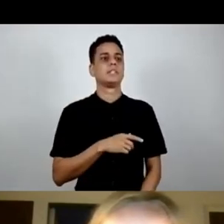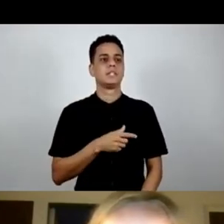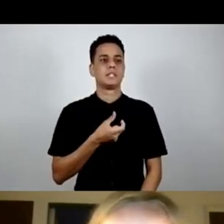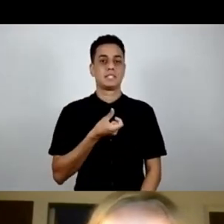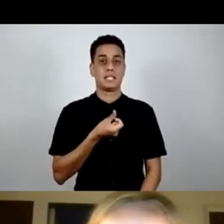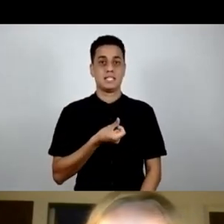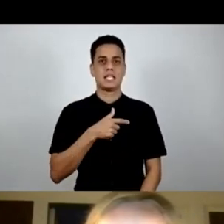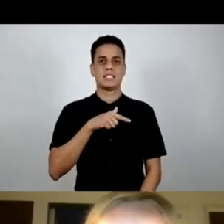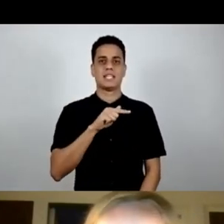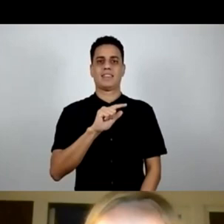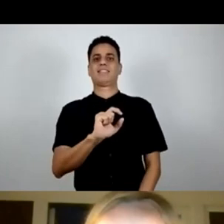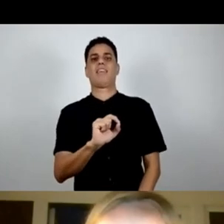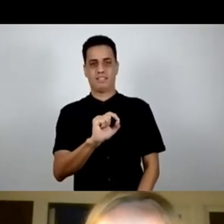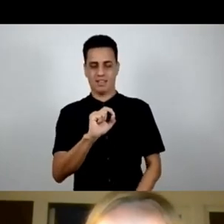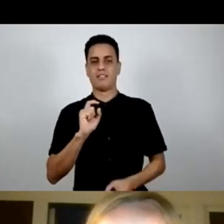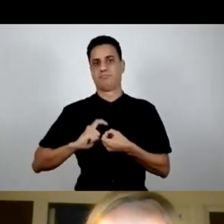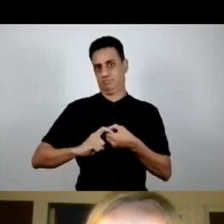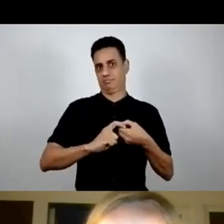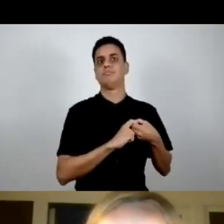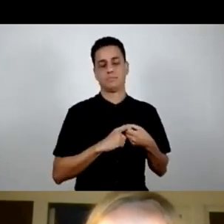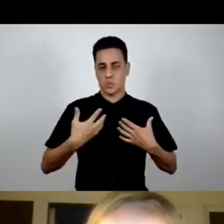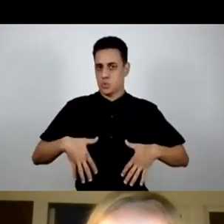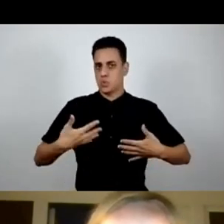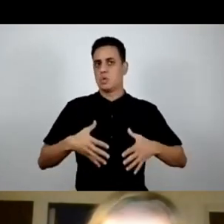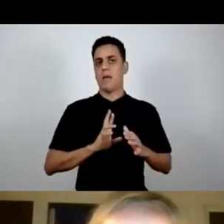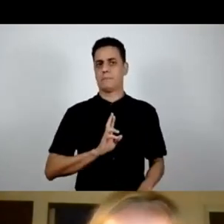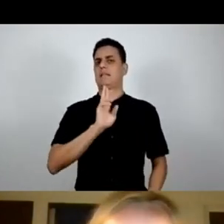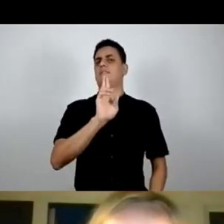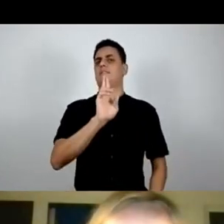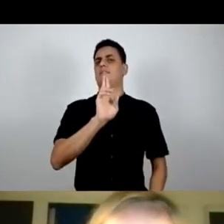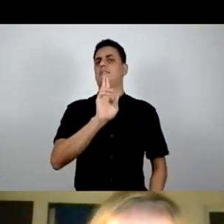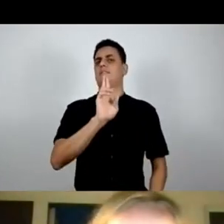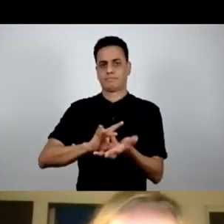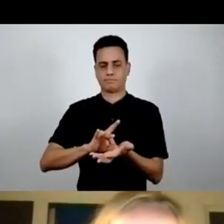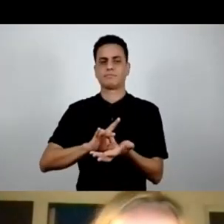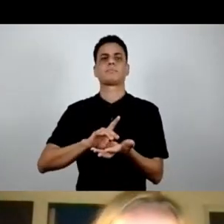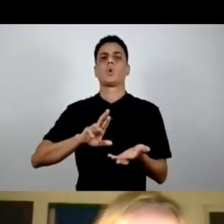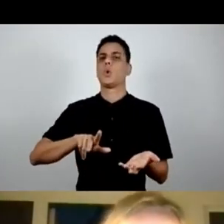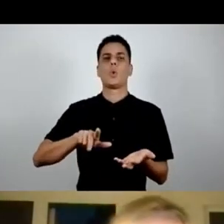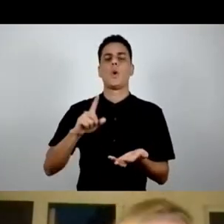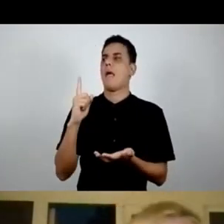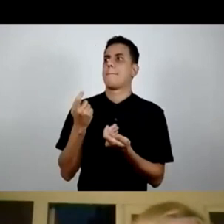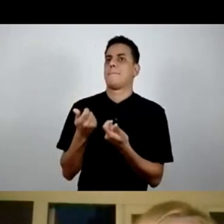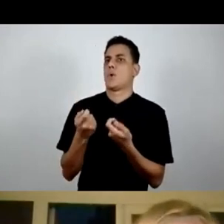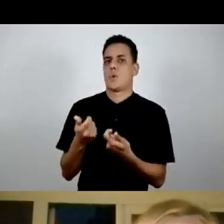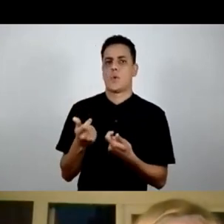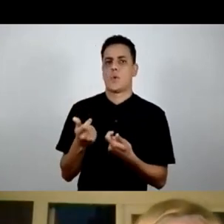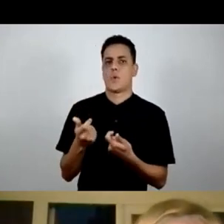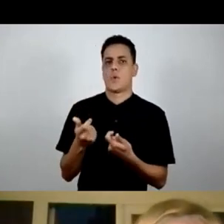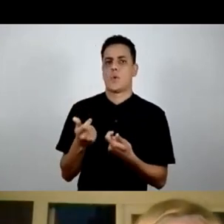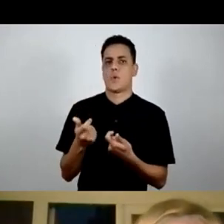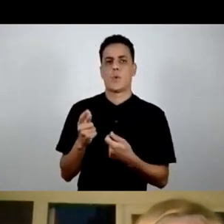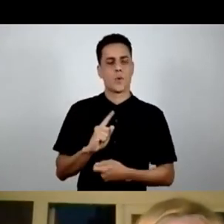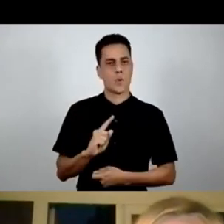670. Né? Então, é uma representação grande, não é uma entidade pequena, então ela tem uma